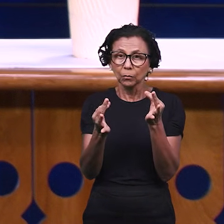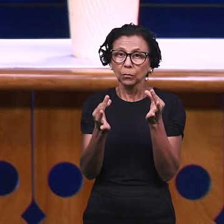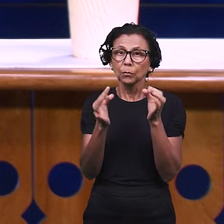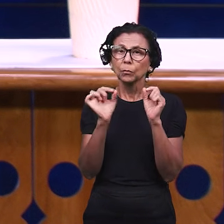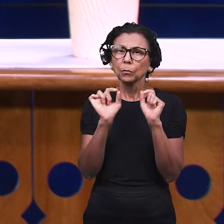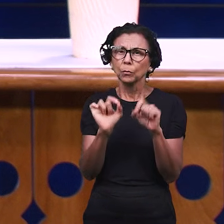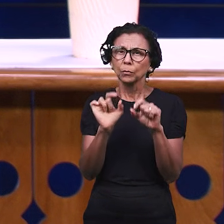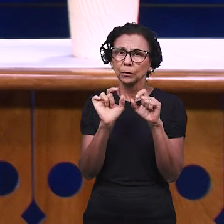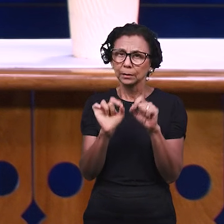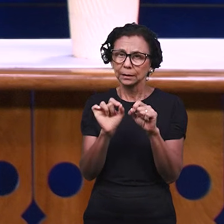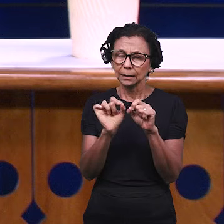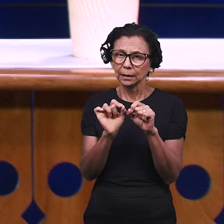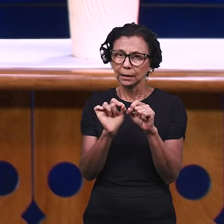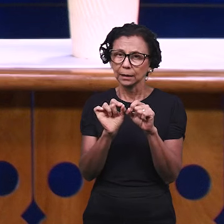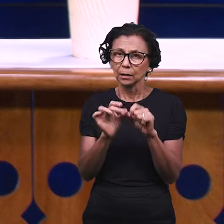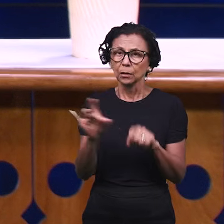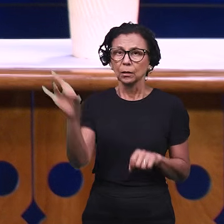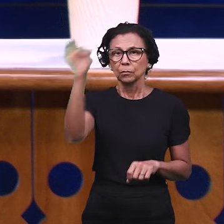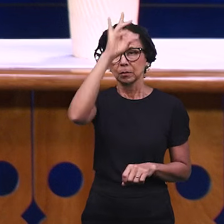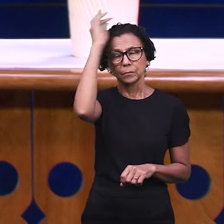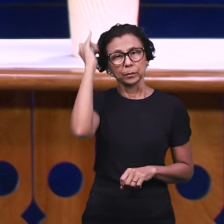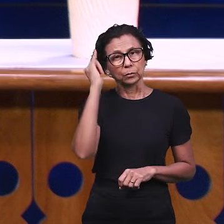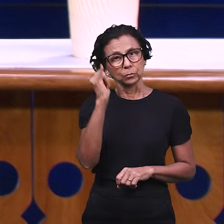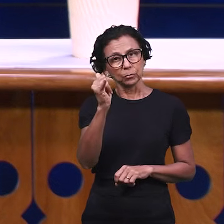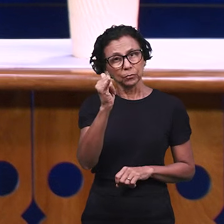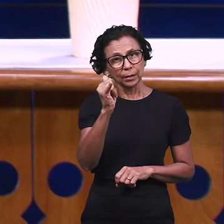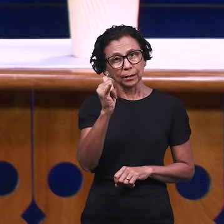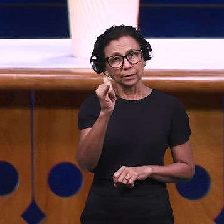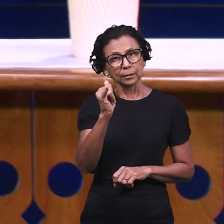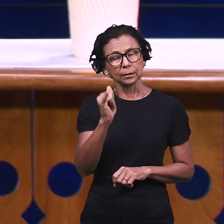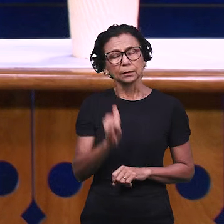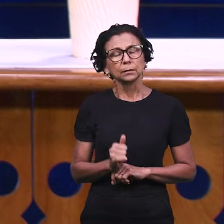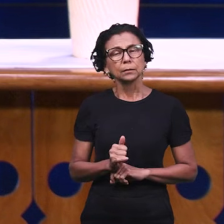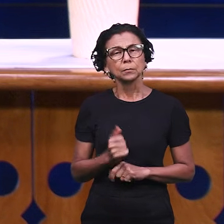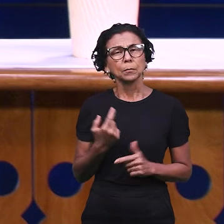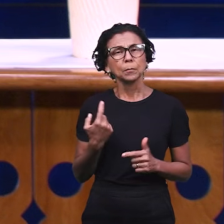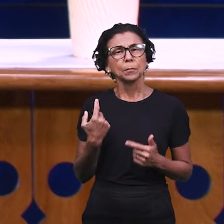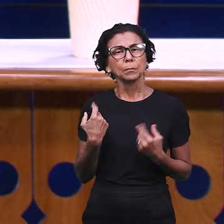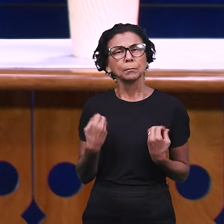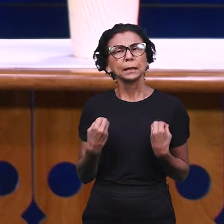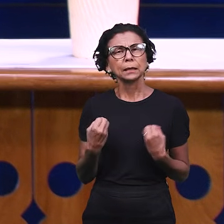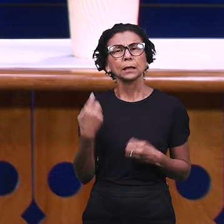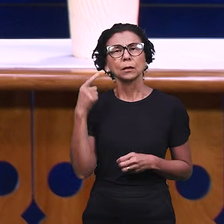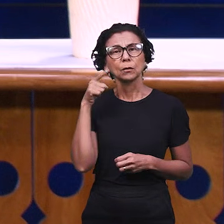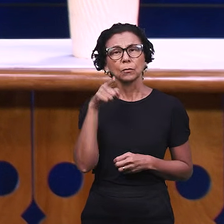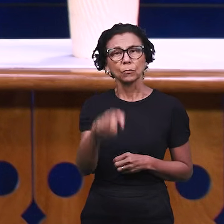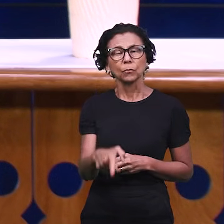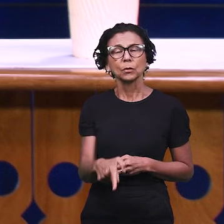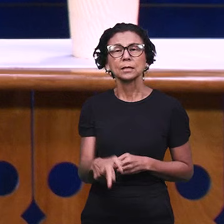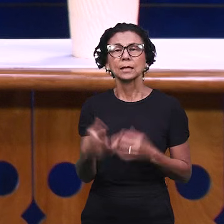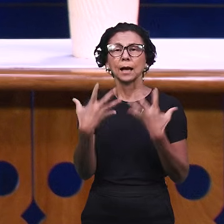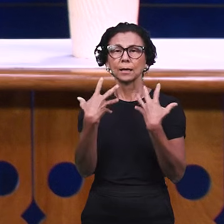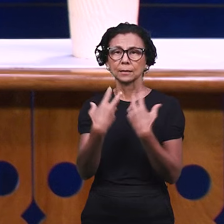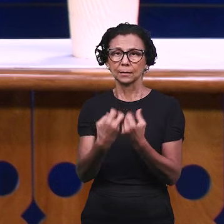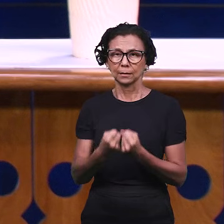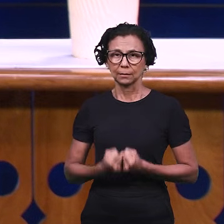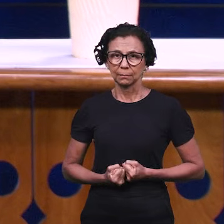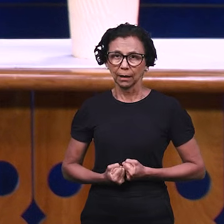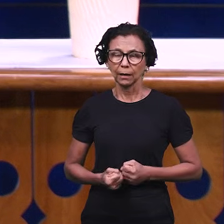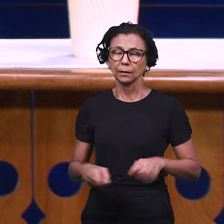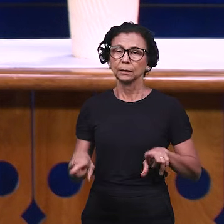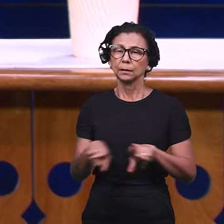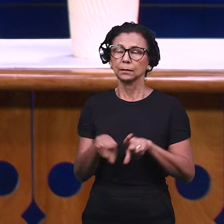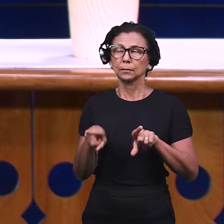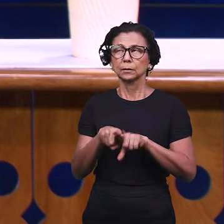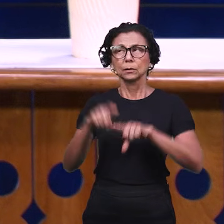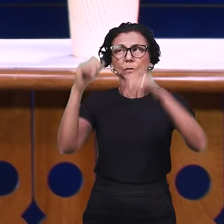disposição de ouvir e disposição de obedecer. É fundamental nós entendermos isso, para nós entendermos